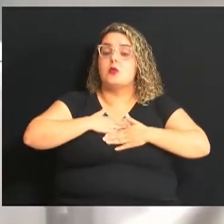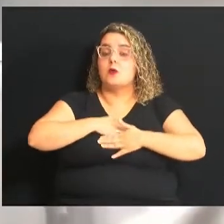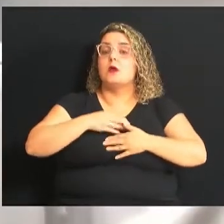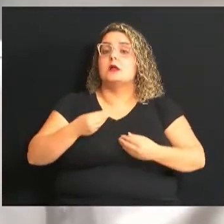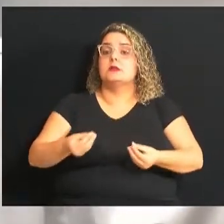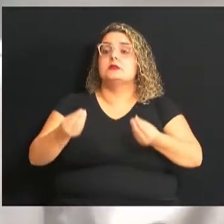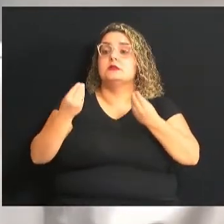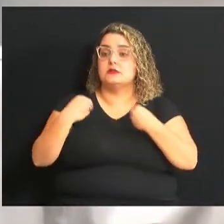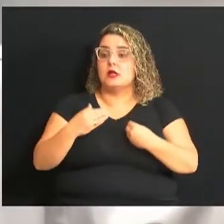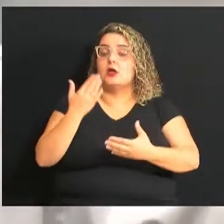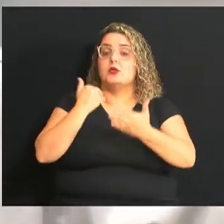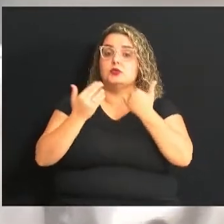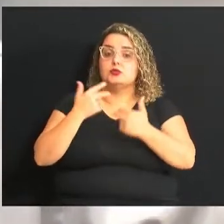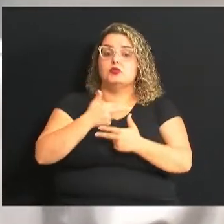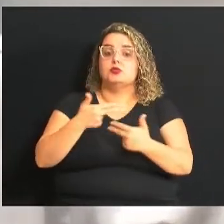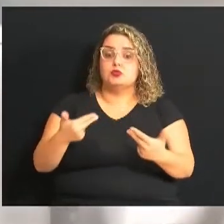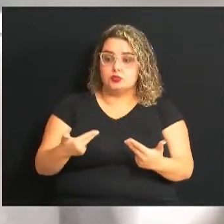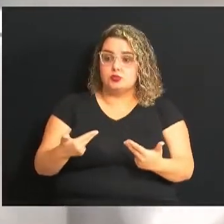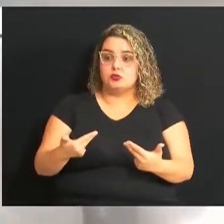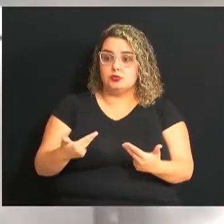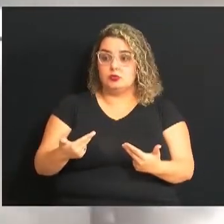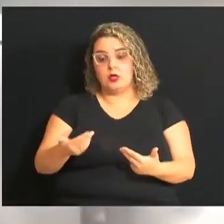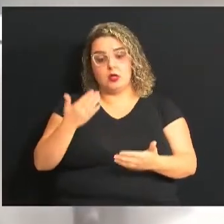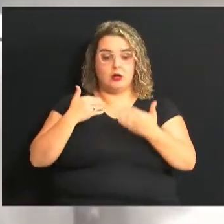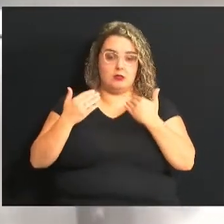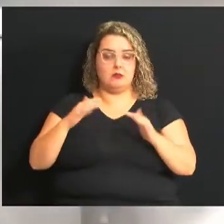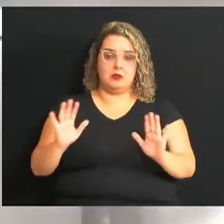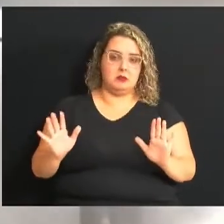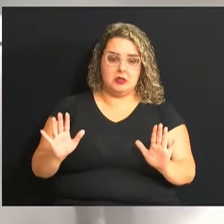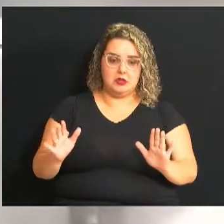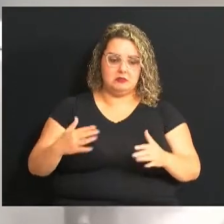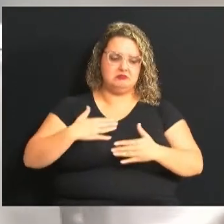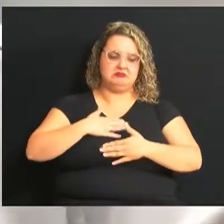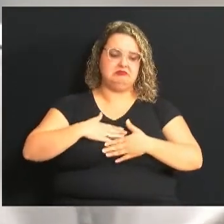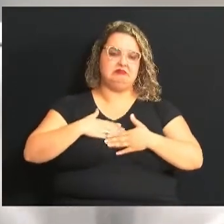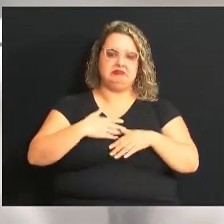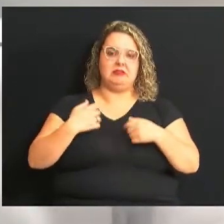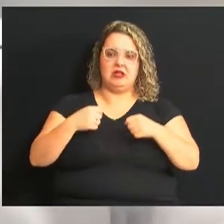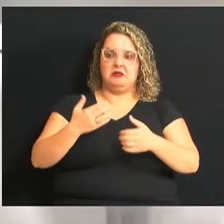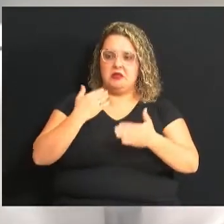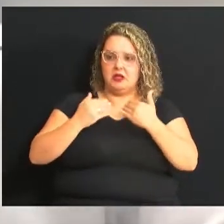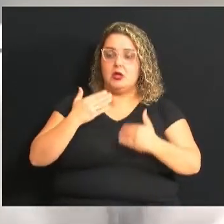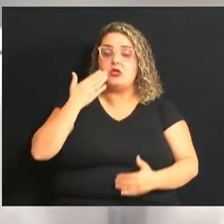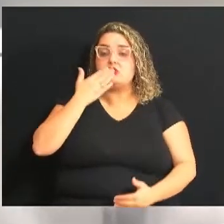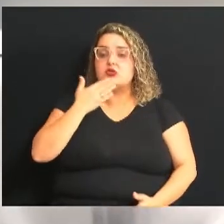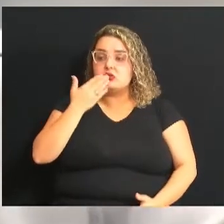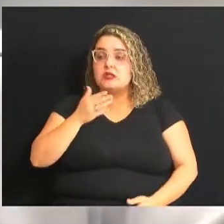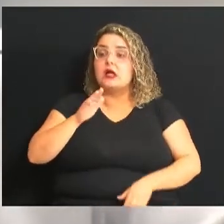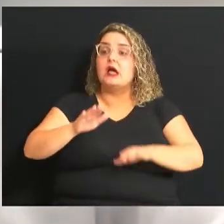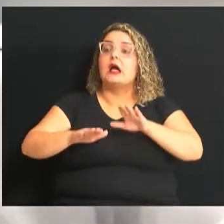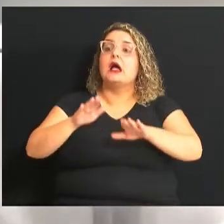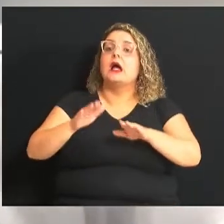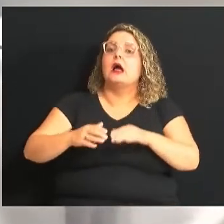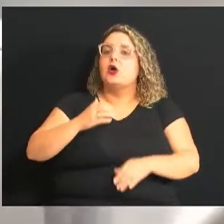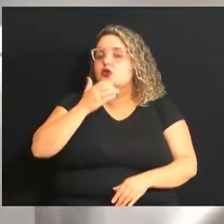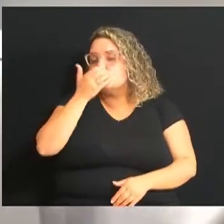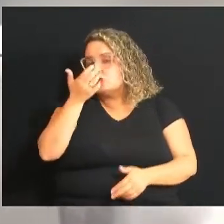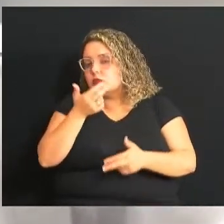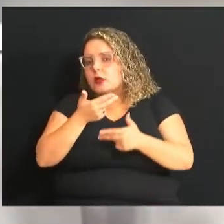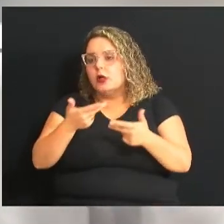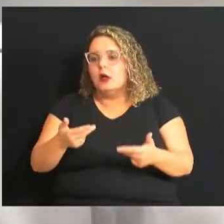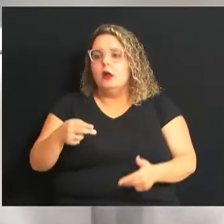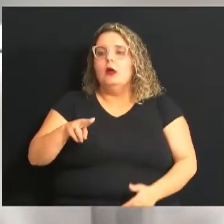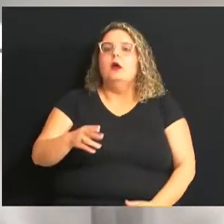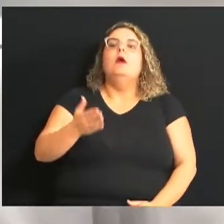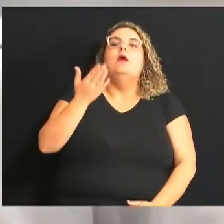daquela alimentação, porque você fala, não, eu vou comer, isso não vai me dar prazer, eu preciso comer um doce. Muitas vezes uma fruta ou um alimento que